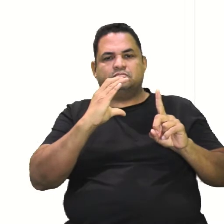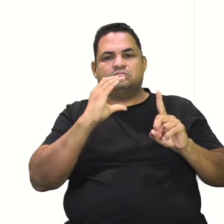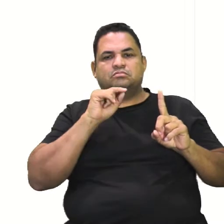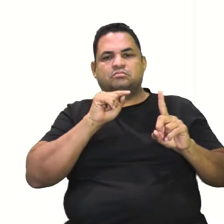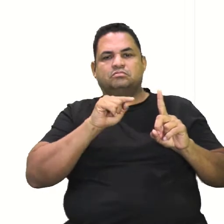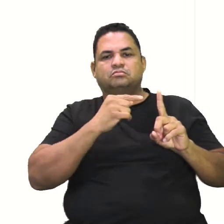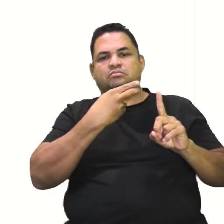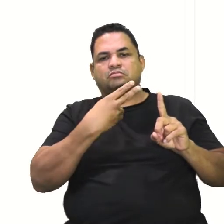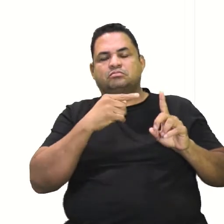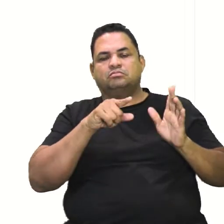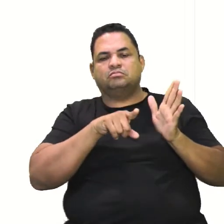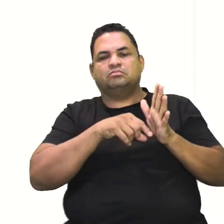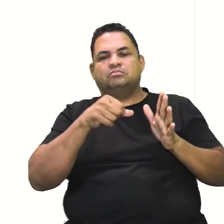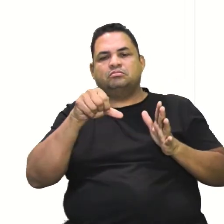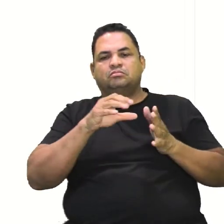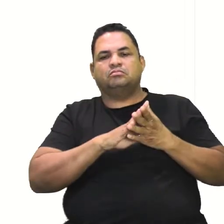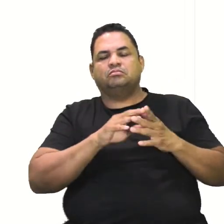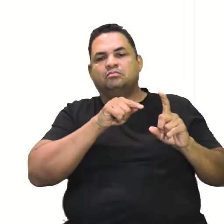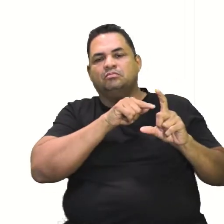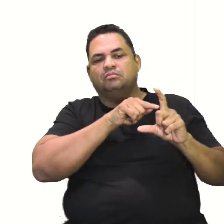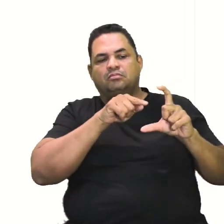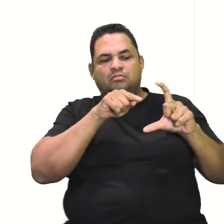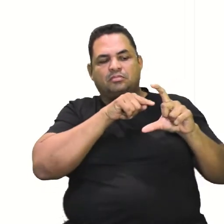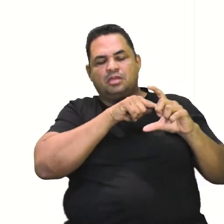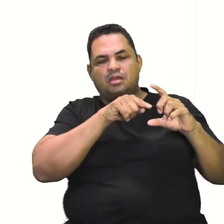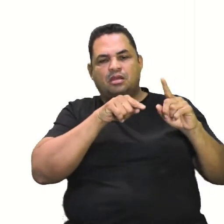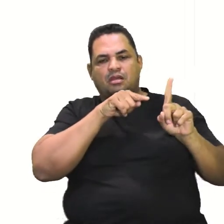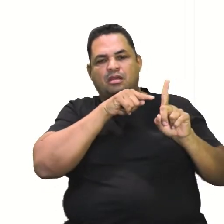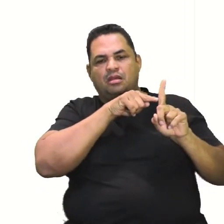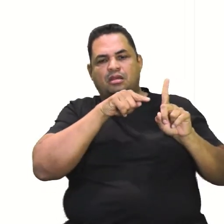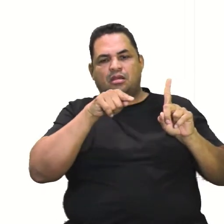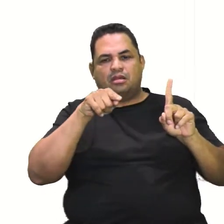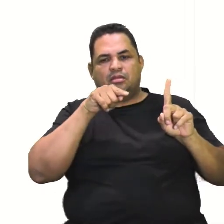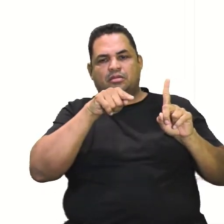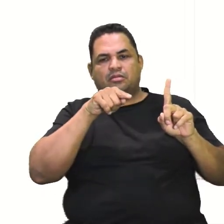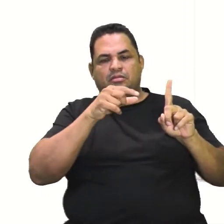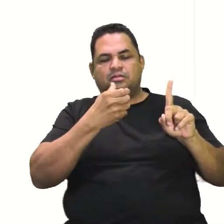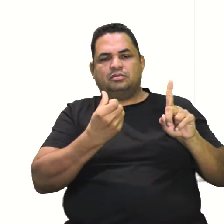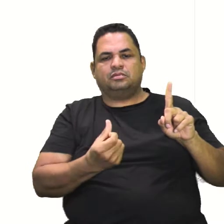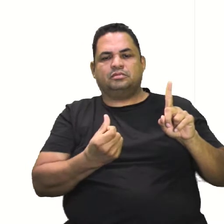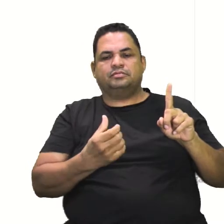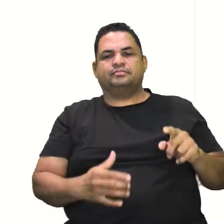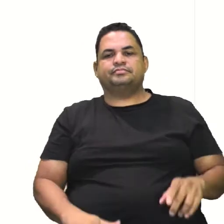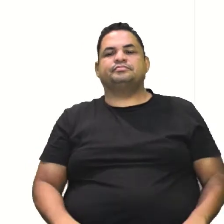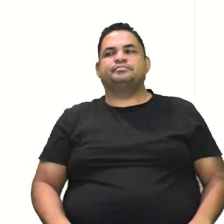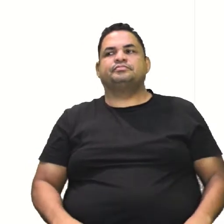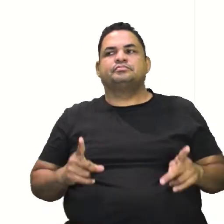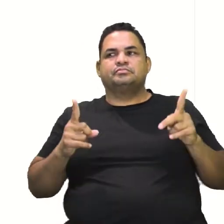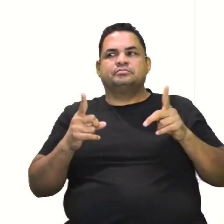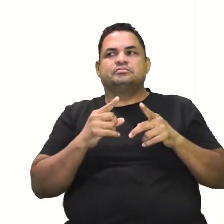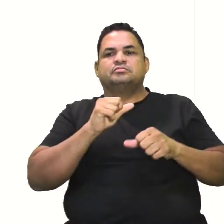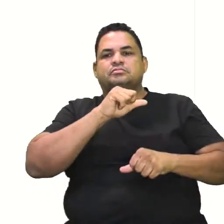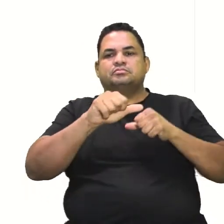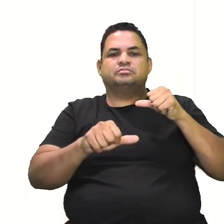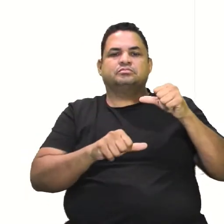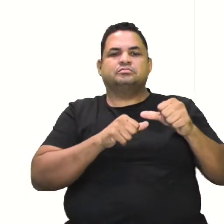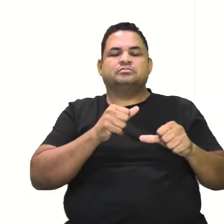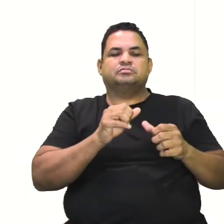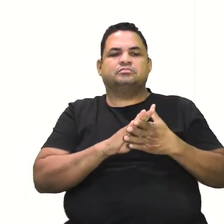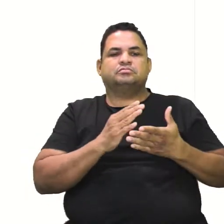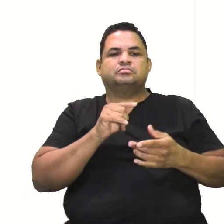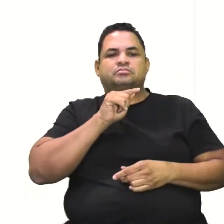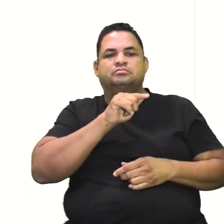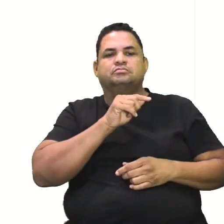no ponto 2 menos 9 e que tem raio 6. Lembrando que a reduzida é aquela que eu só troco, não é?